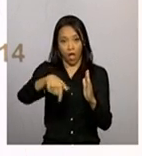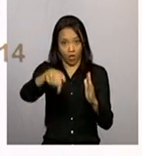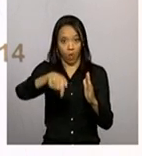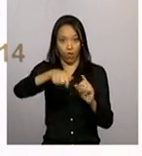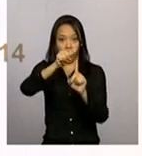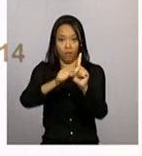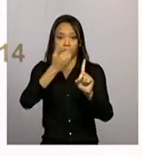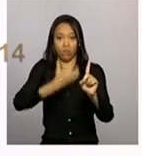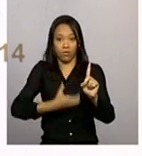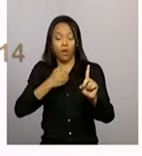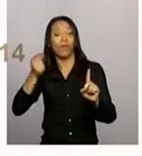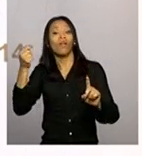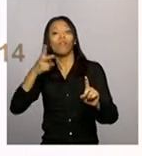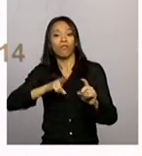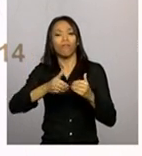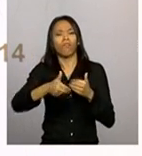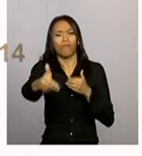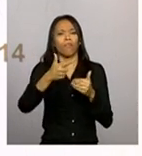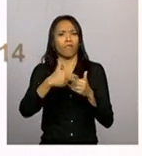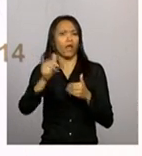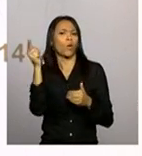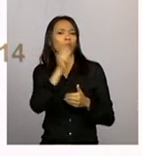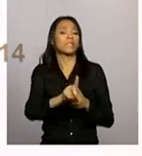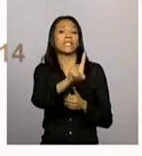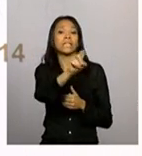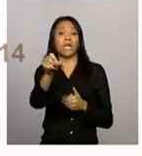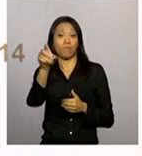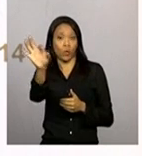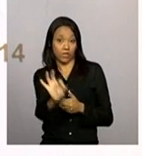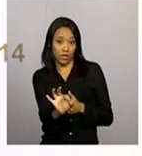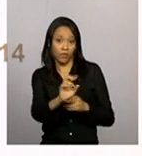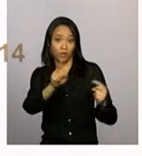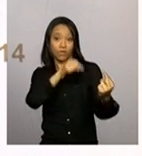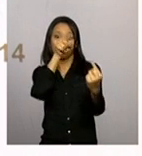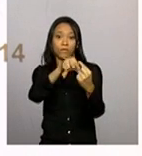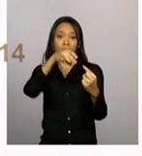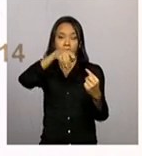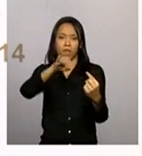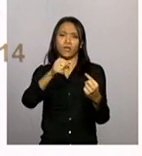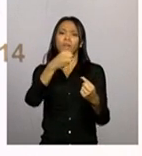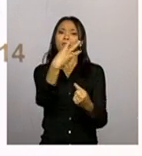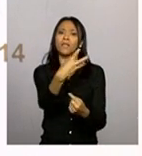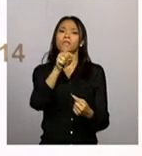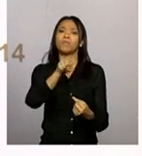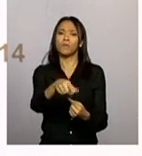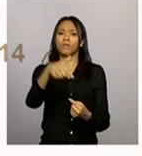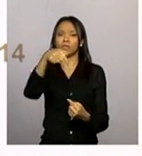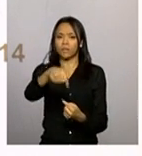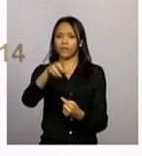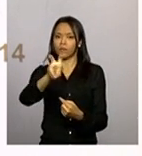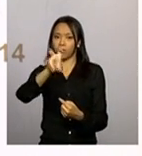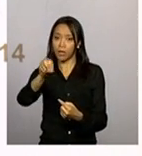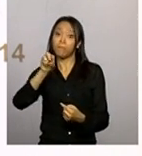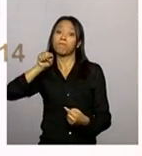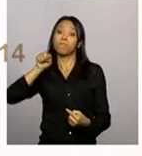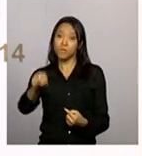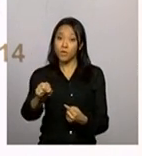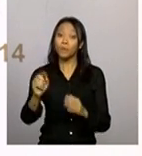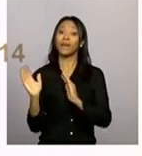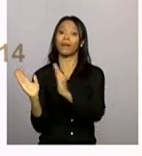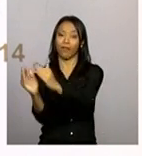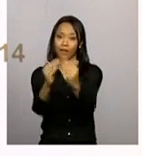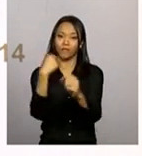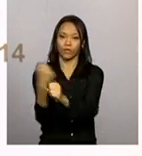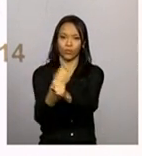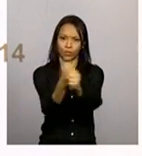dezembro, alcançaremos 100% da meta, com a contratação de 3.750.000 unidades,